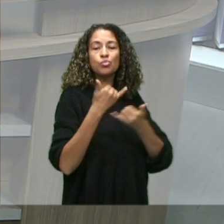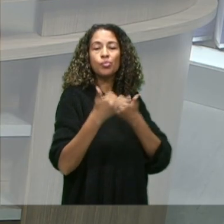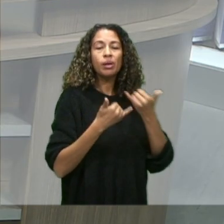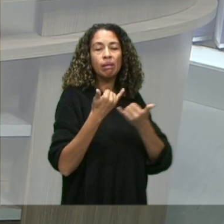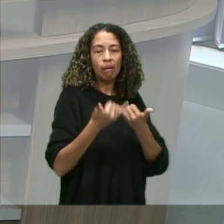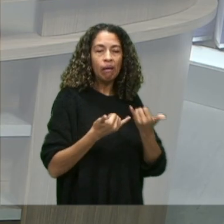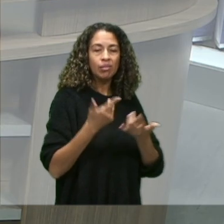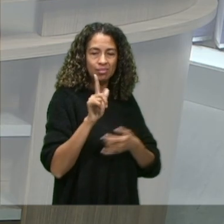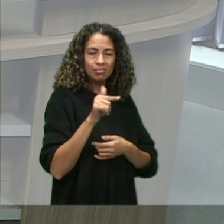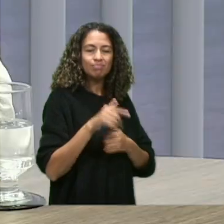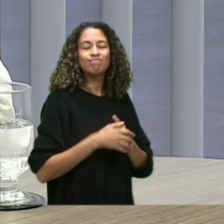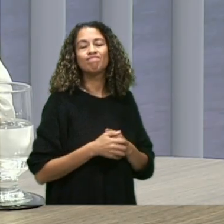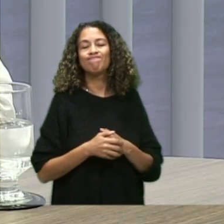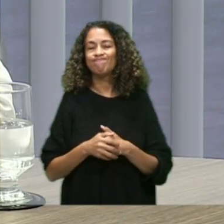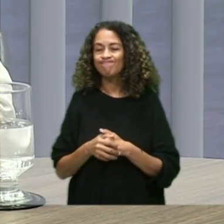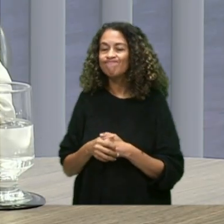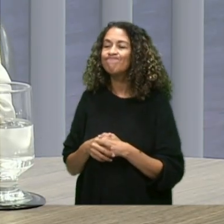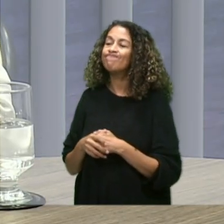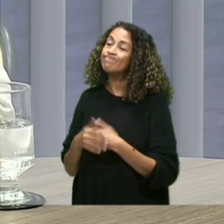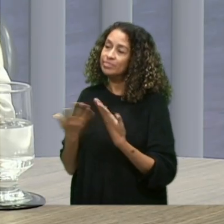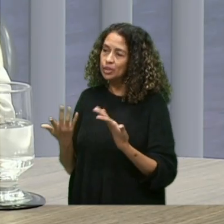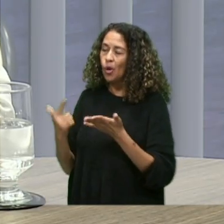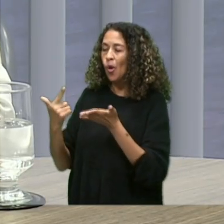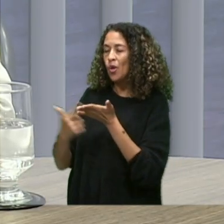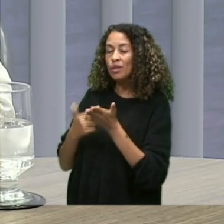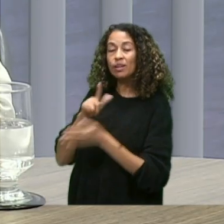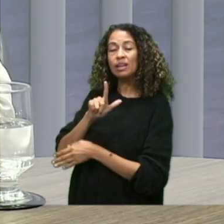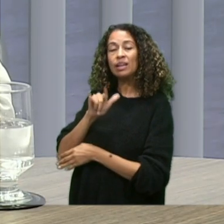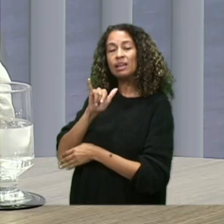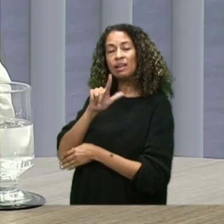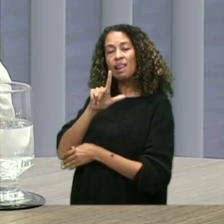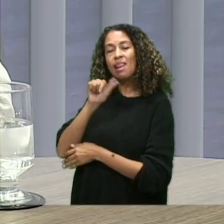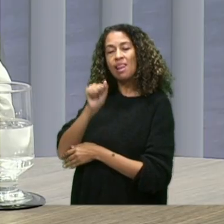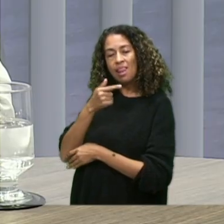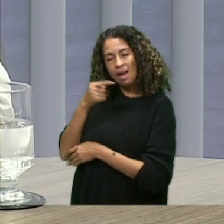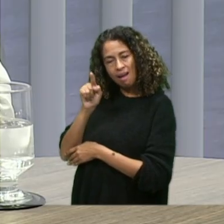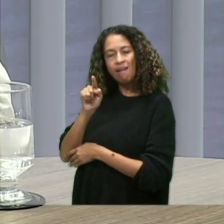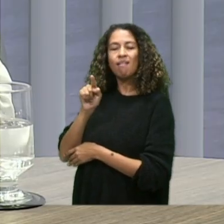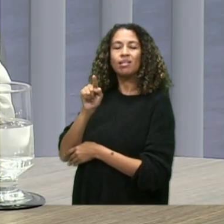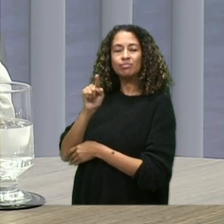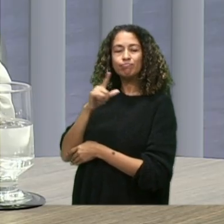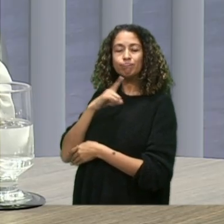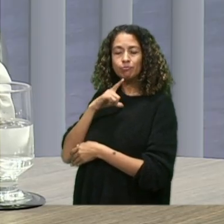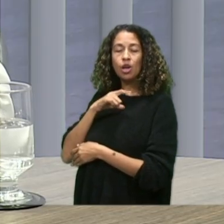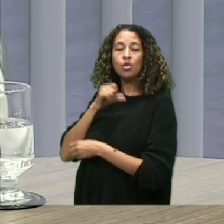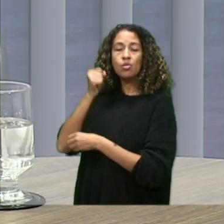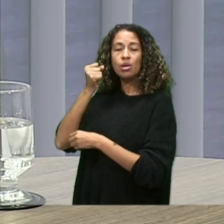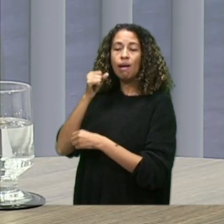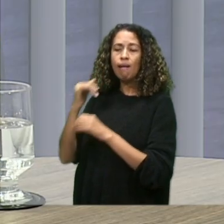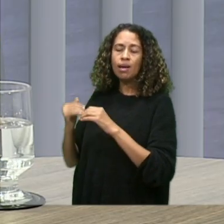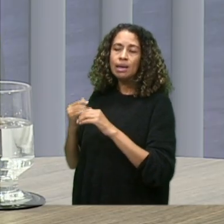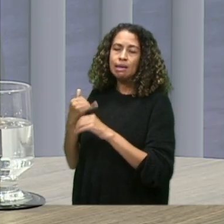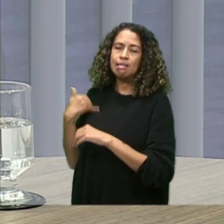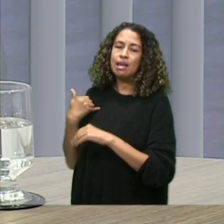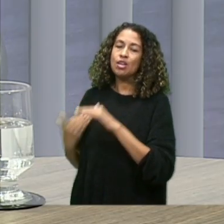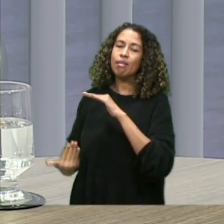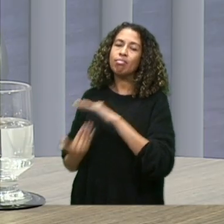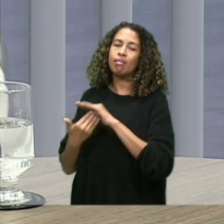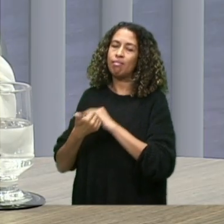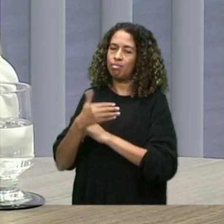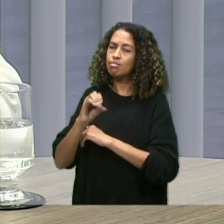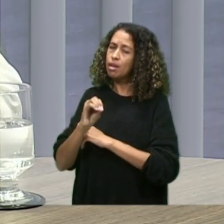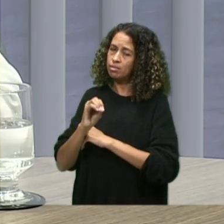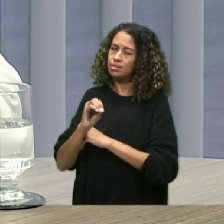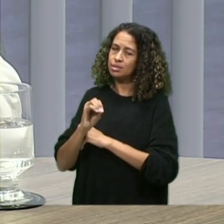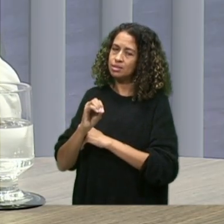Então, com o livro da Lilá, a gente tem um público infantil ali até no máximo 10 anos, né? Eu tenho